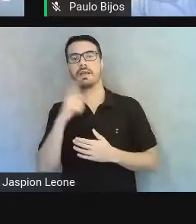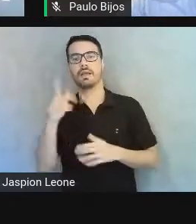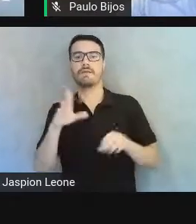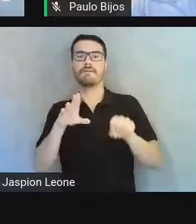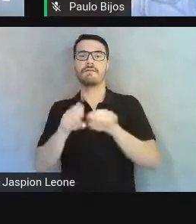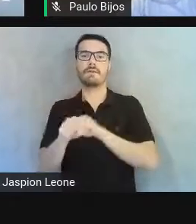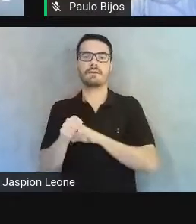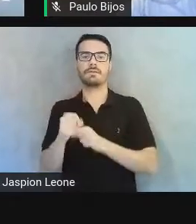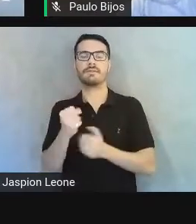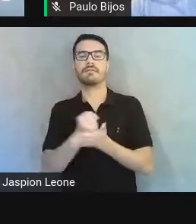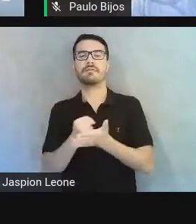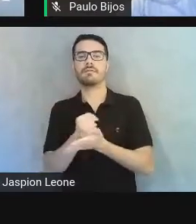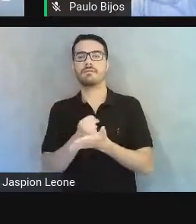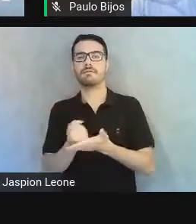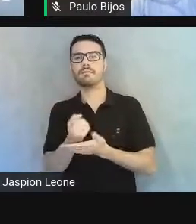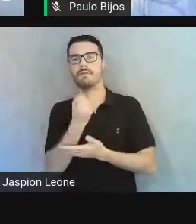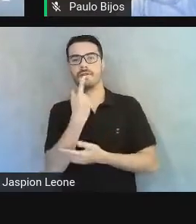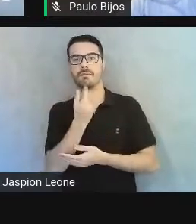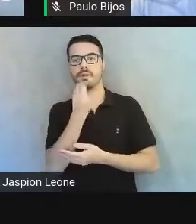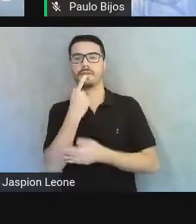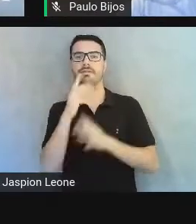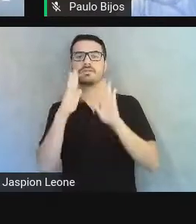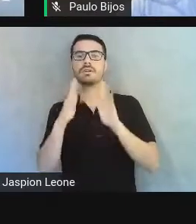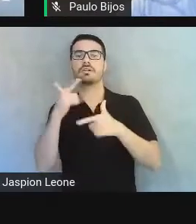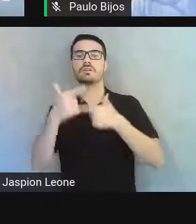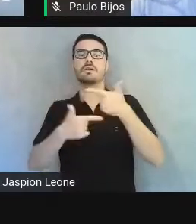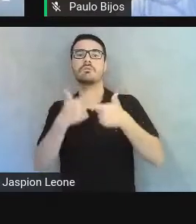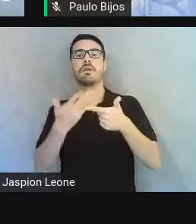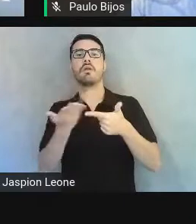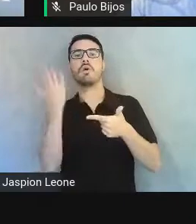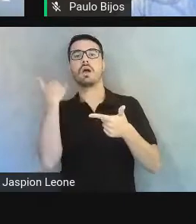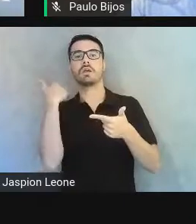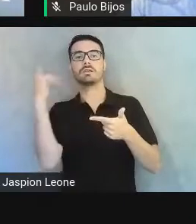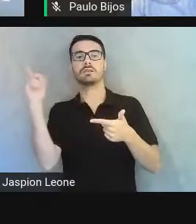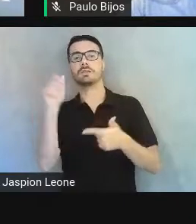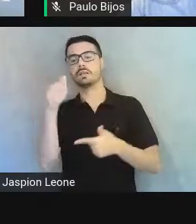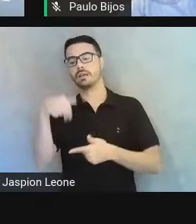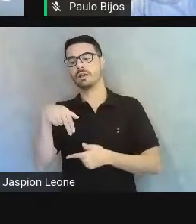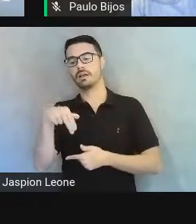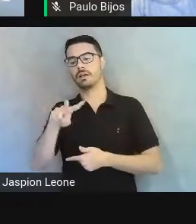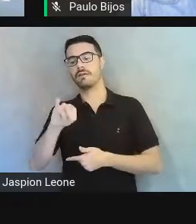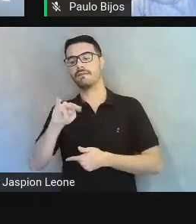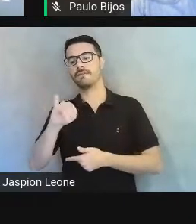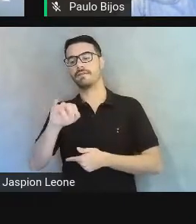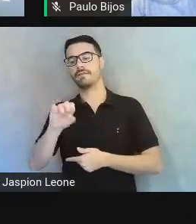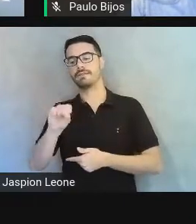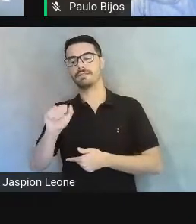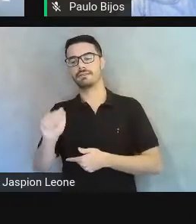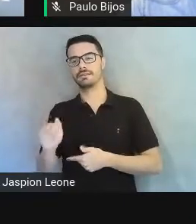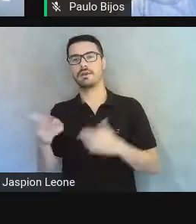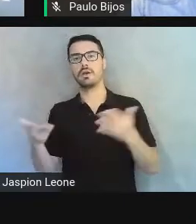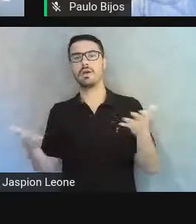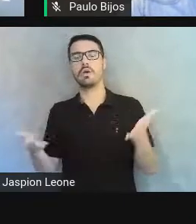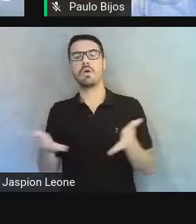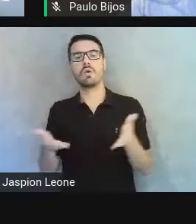trabalhou anteriormente na Anvisa. O segundo a apresentar na manhã de hoje é o Paulo